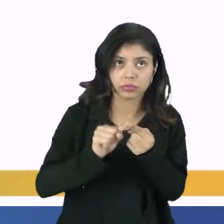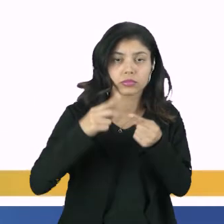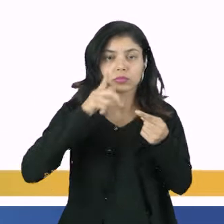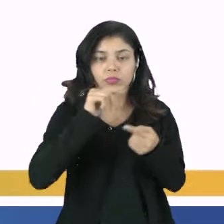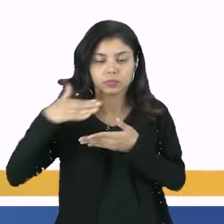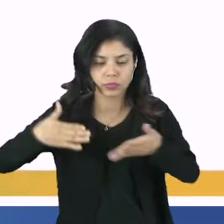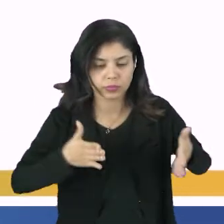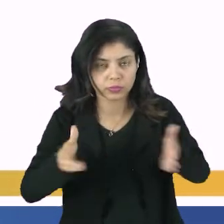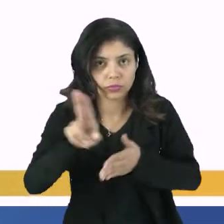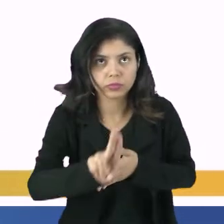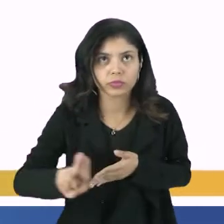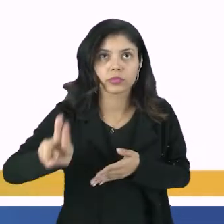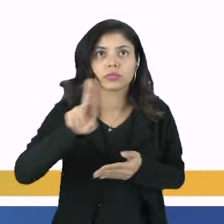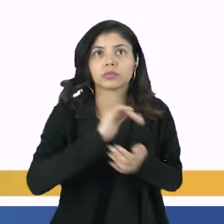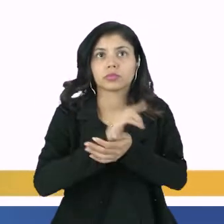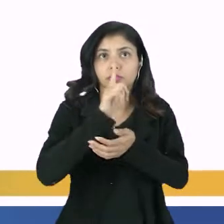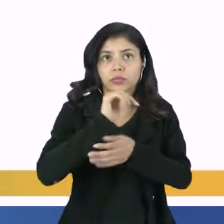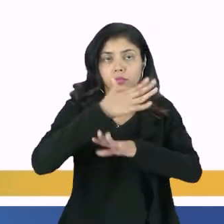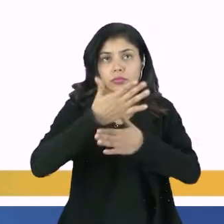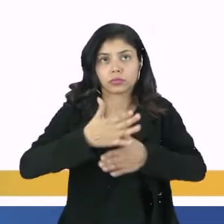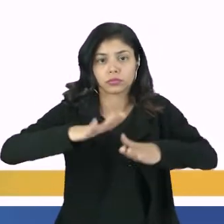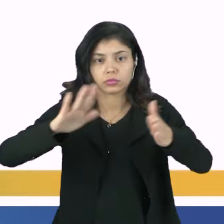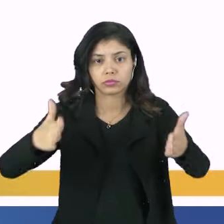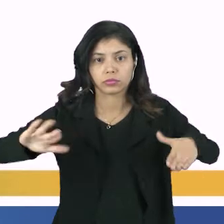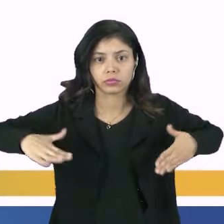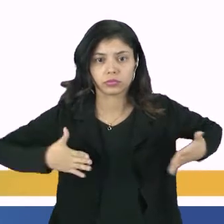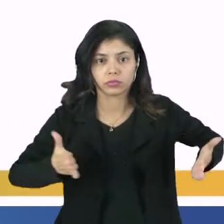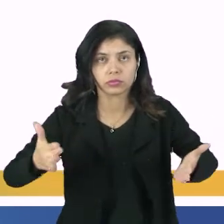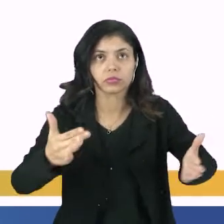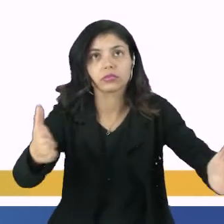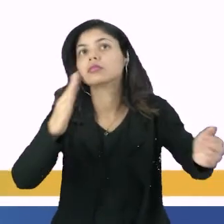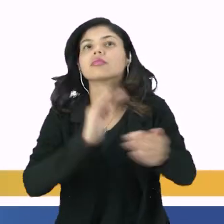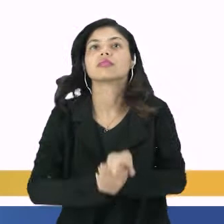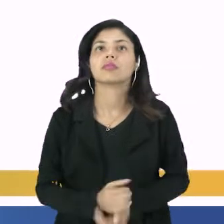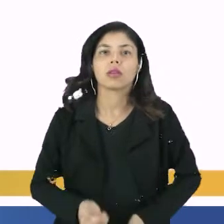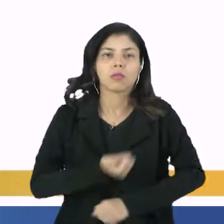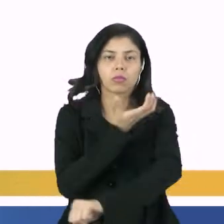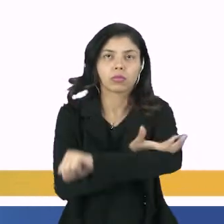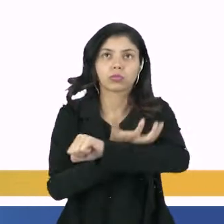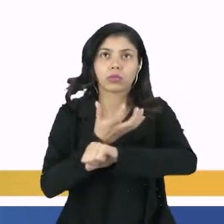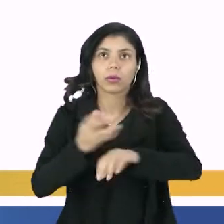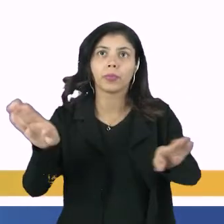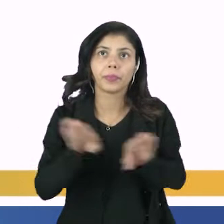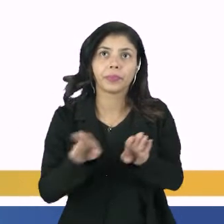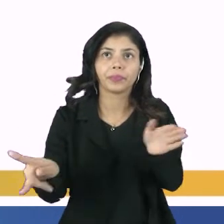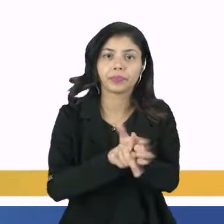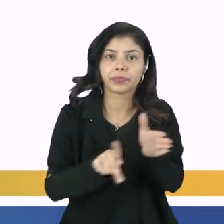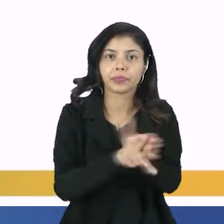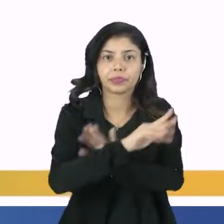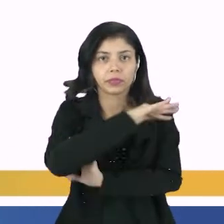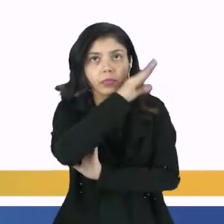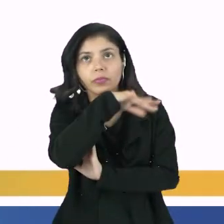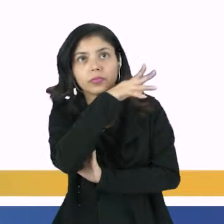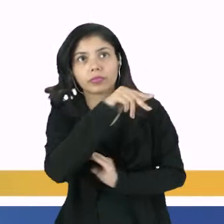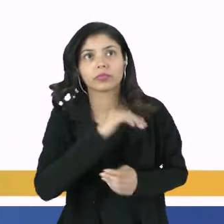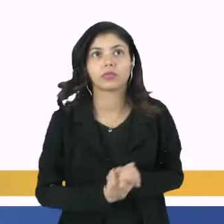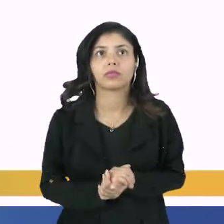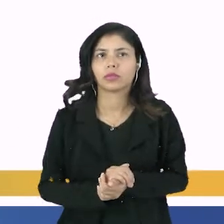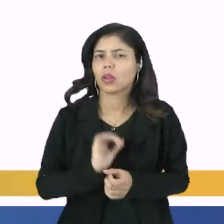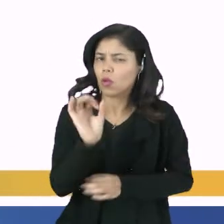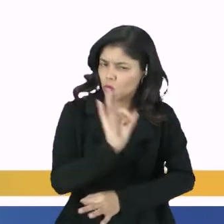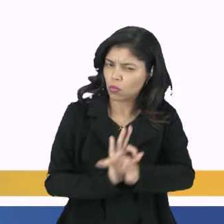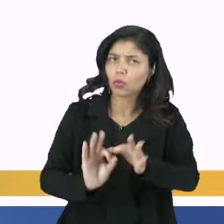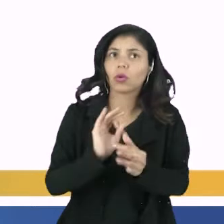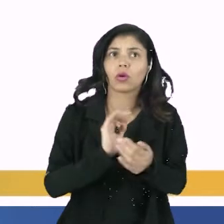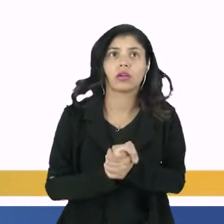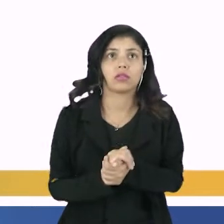rios, utilizando suas águas para irrigação das plantas, consumo próprio e também dos animais. Com o controle da